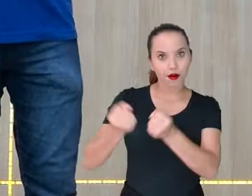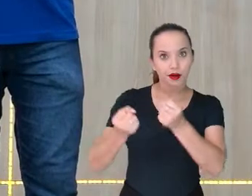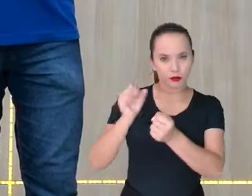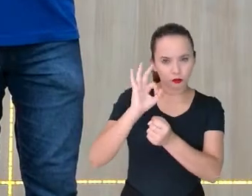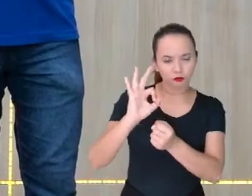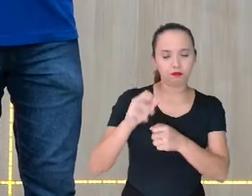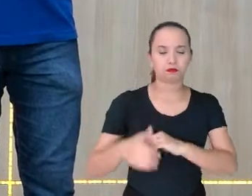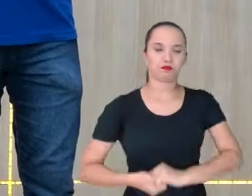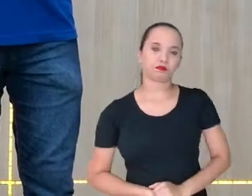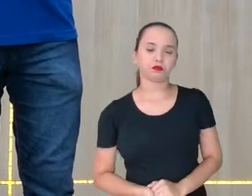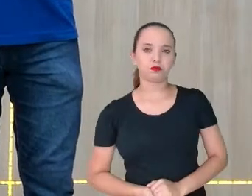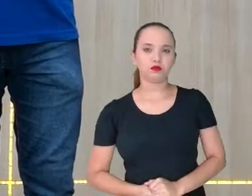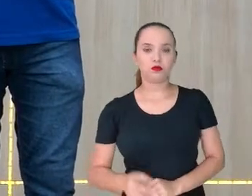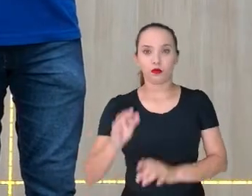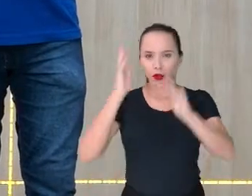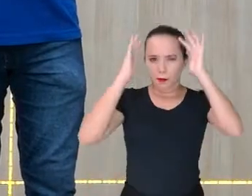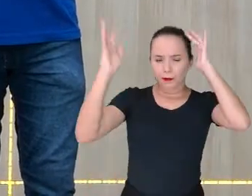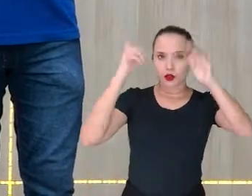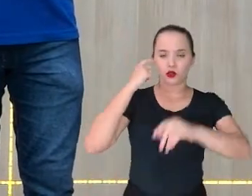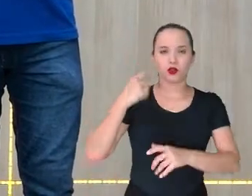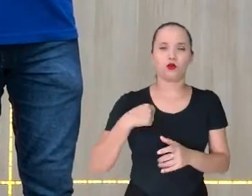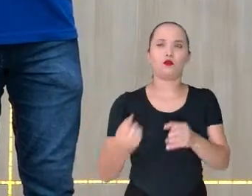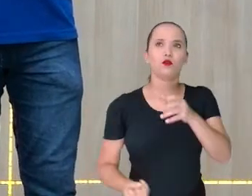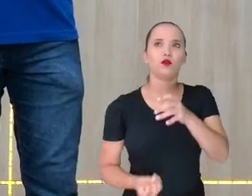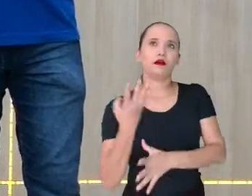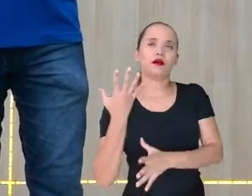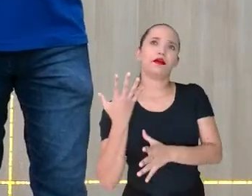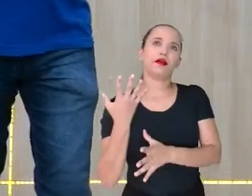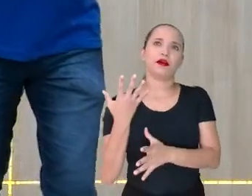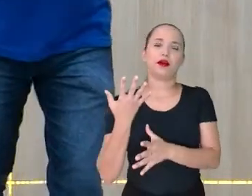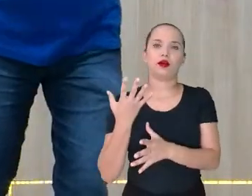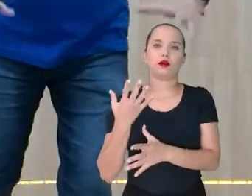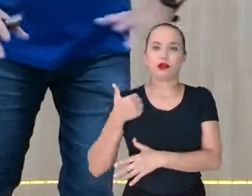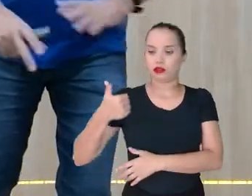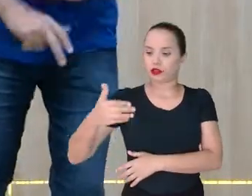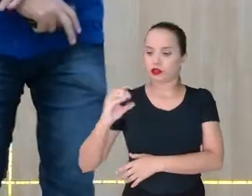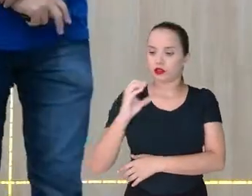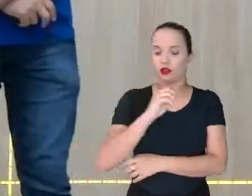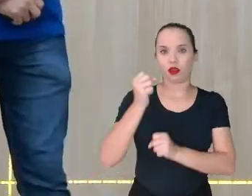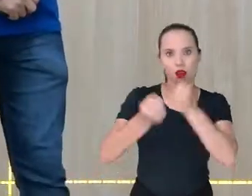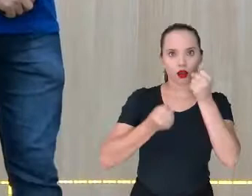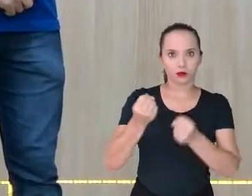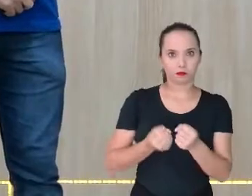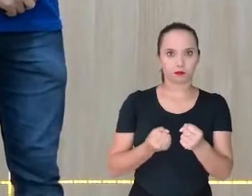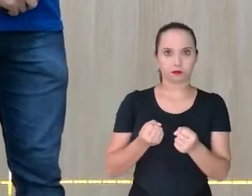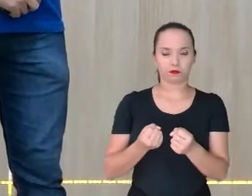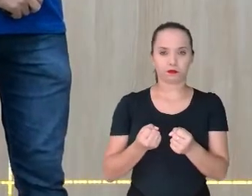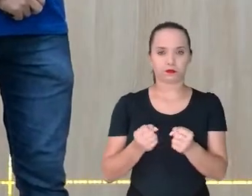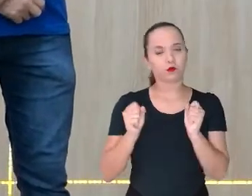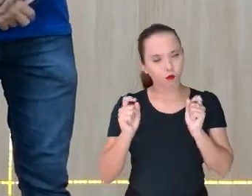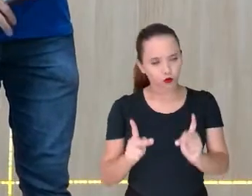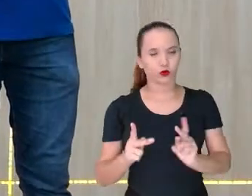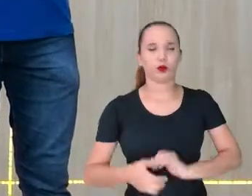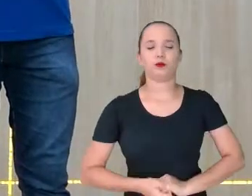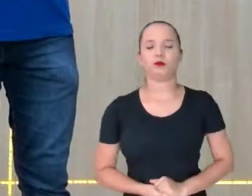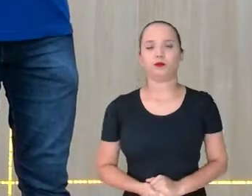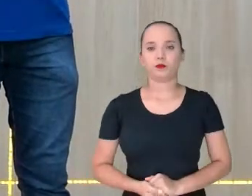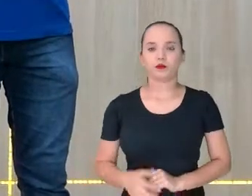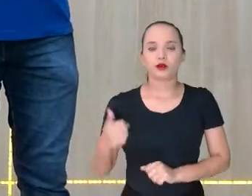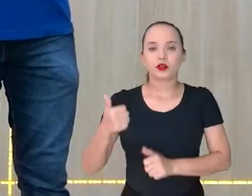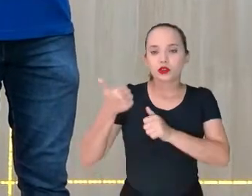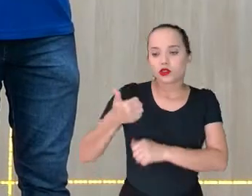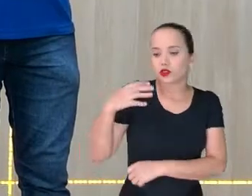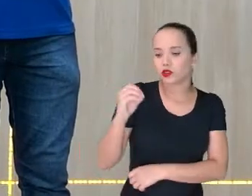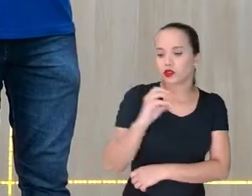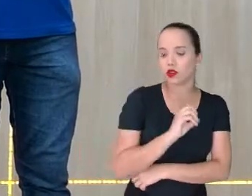Ele imagina, vou fabricar 100 carros. Beleza. 100